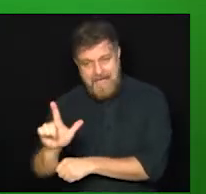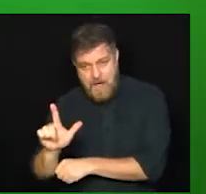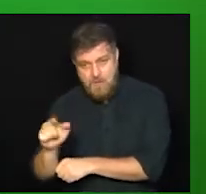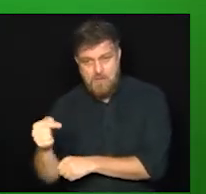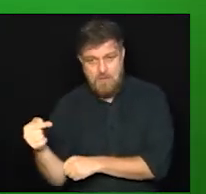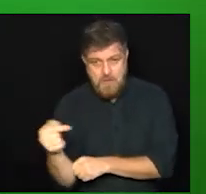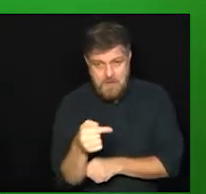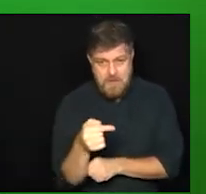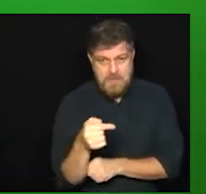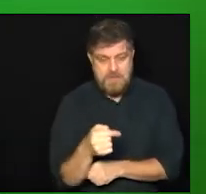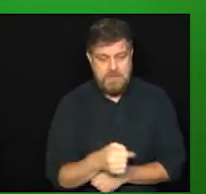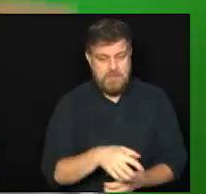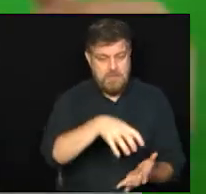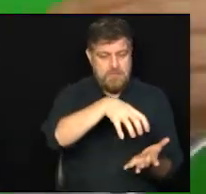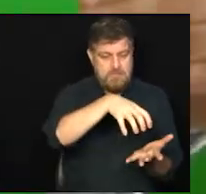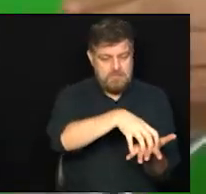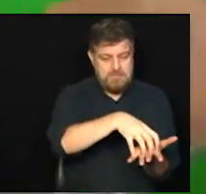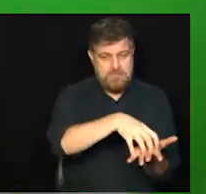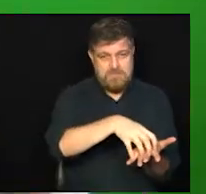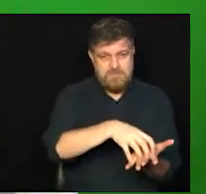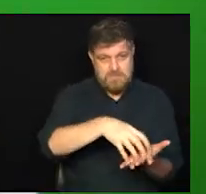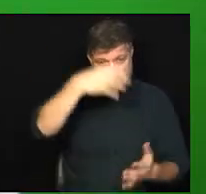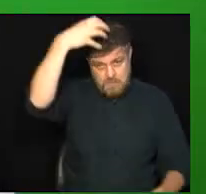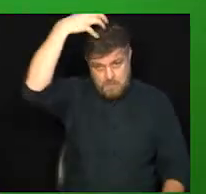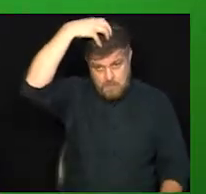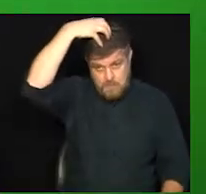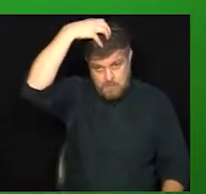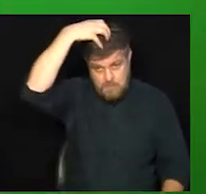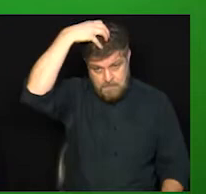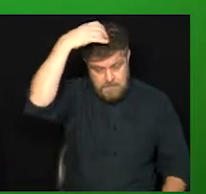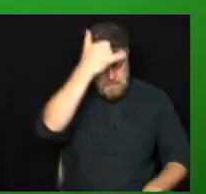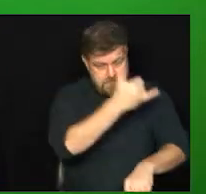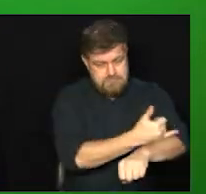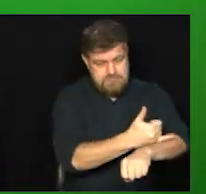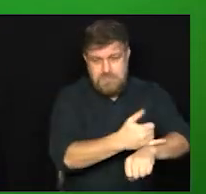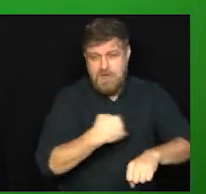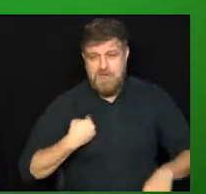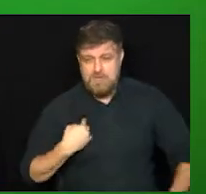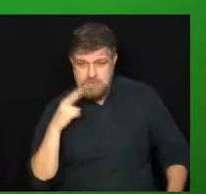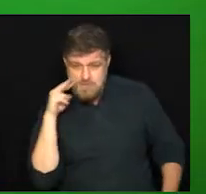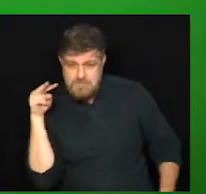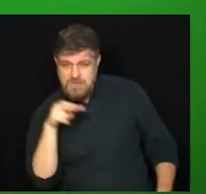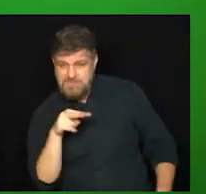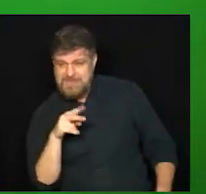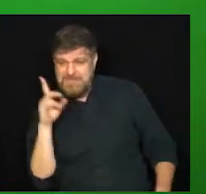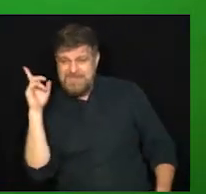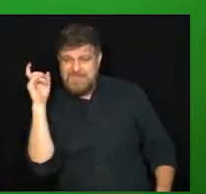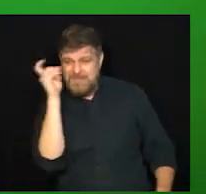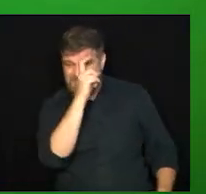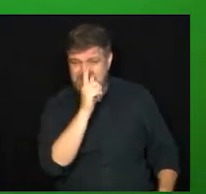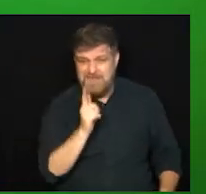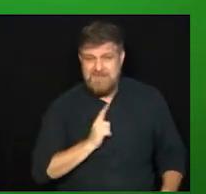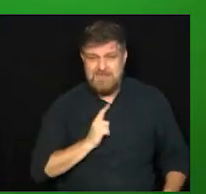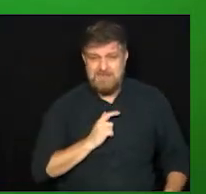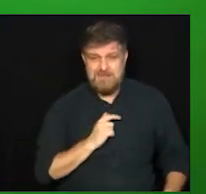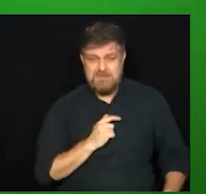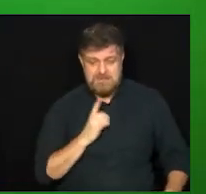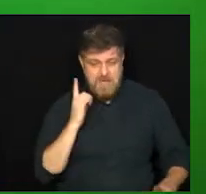2014, a gente começou a ver as dificuldades, presidente, em trazer eventos para